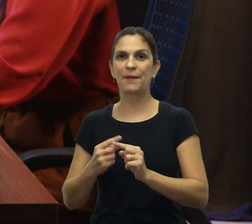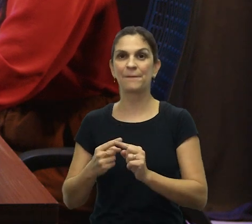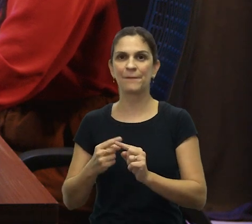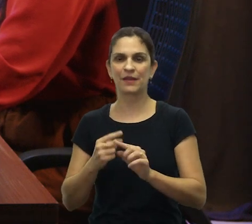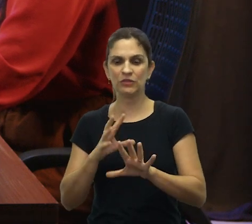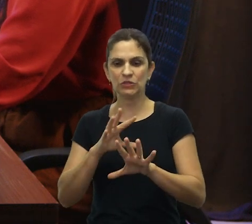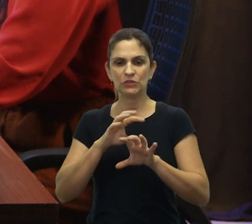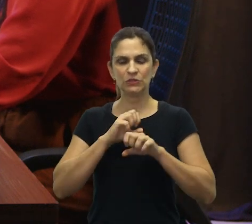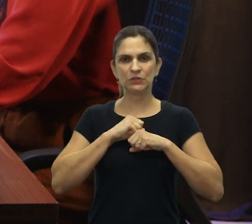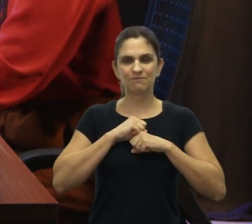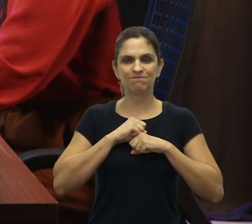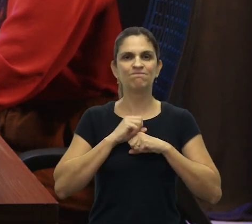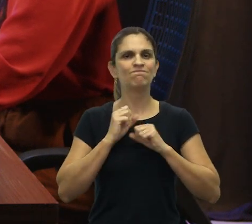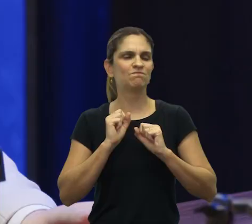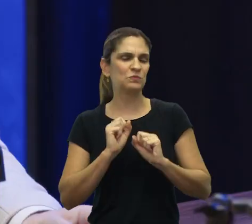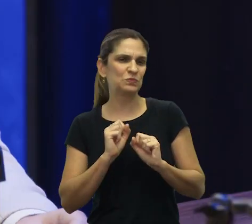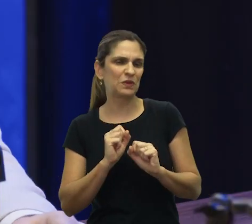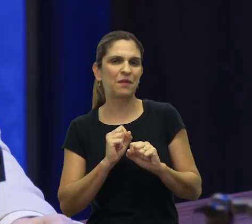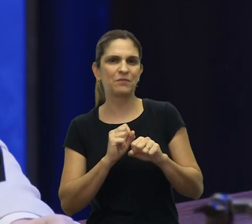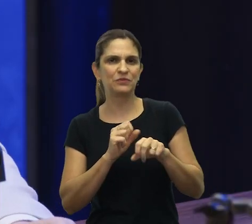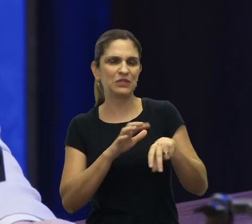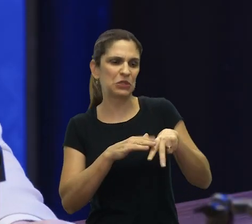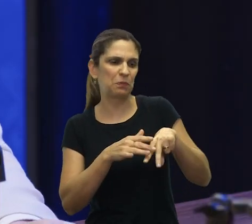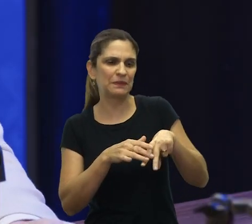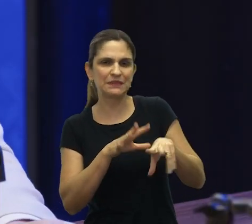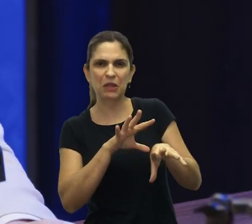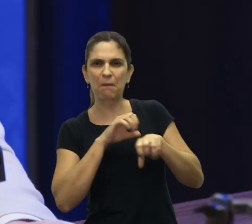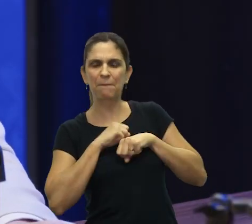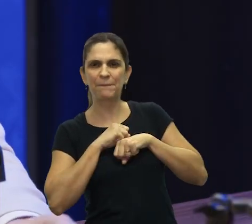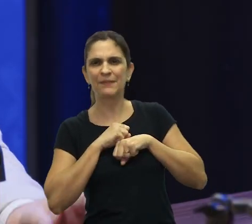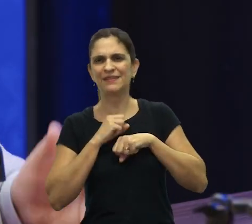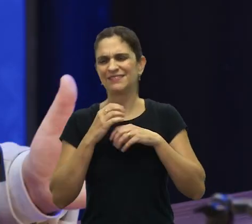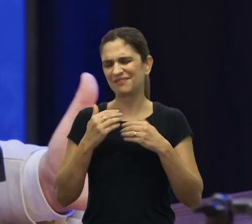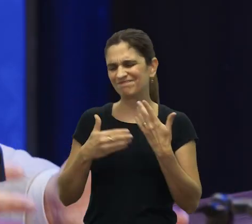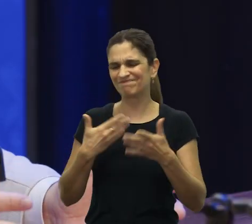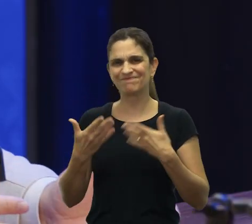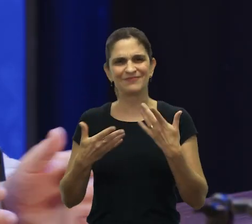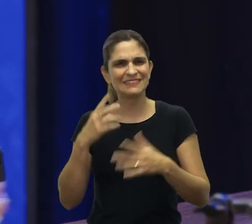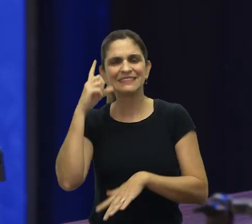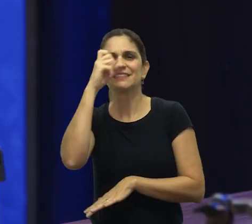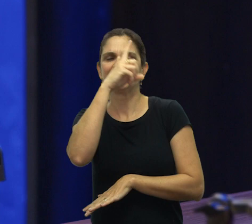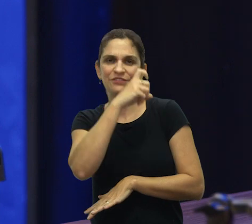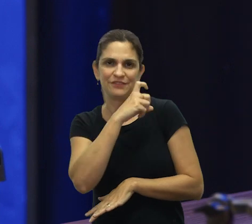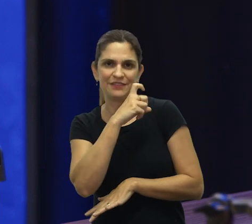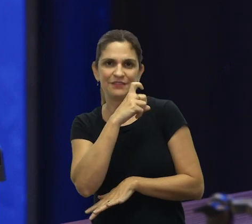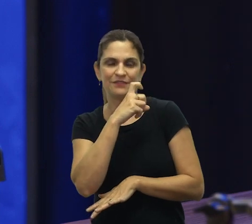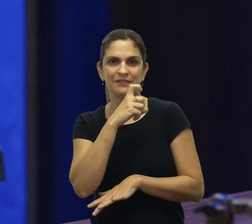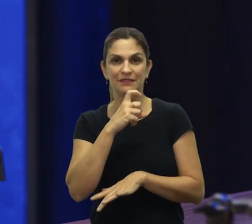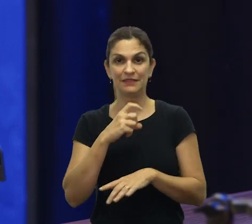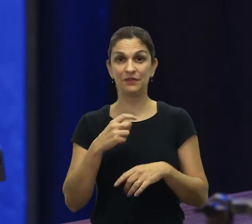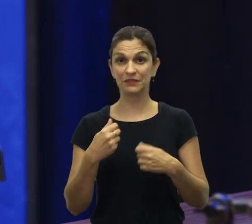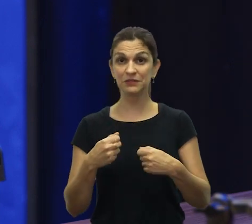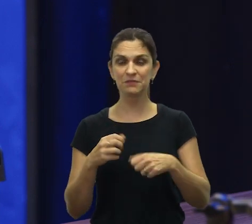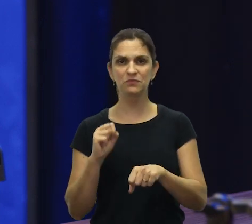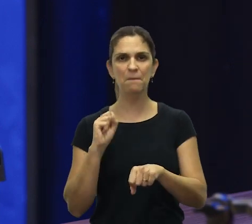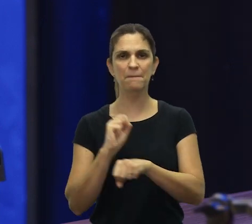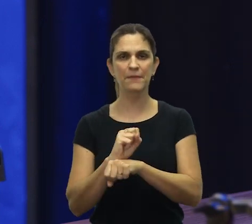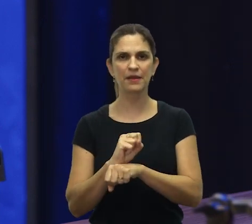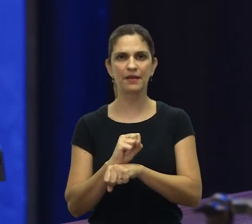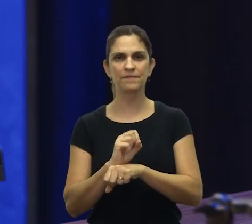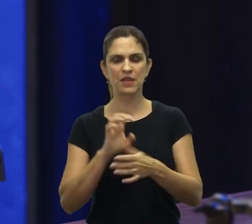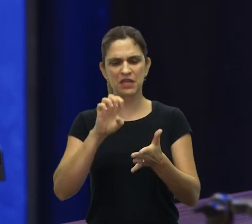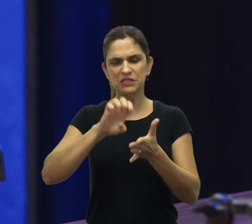tido contato ali com pacientes. Então, foi muito difícil. E aí, todo o resto parou. Então,